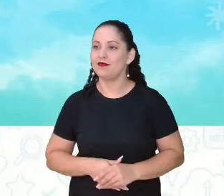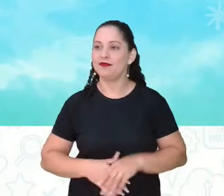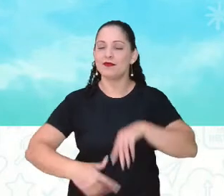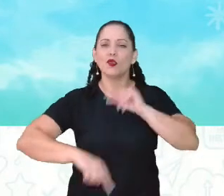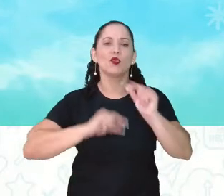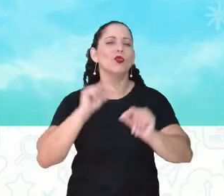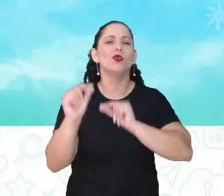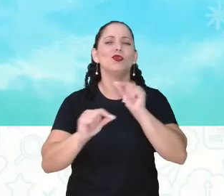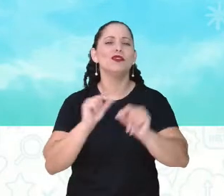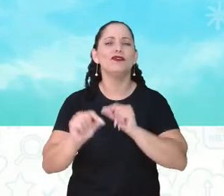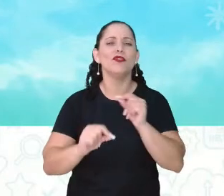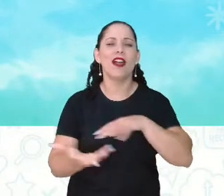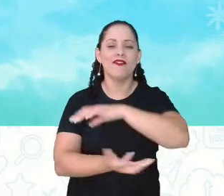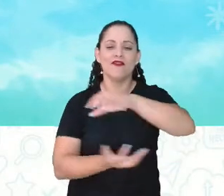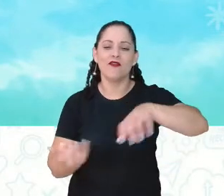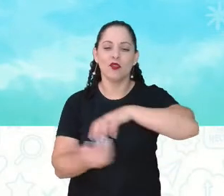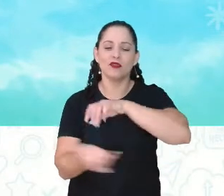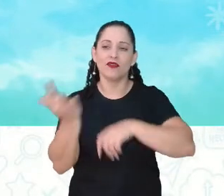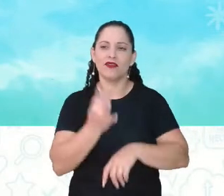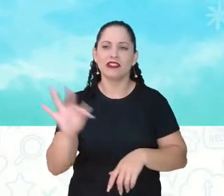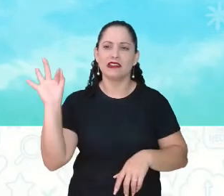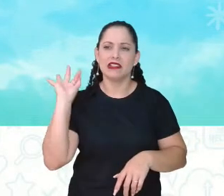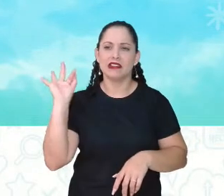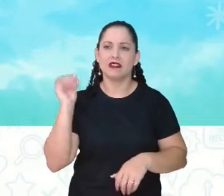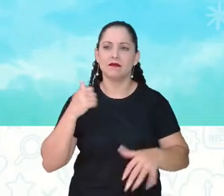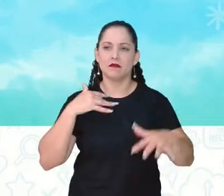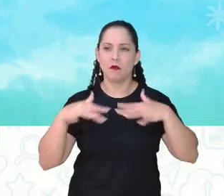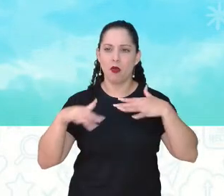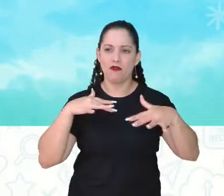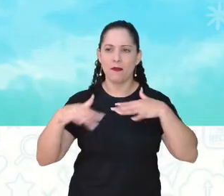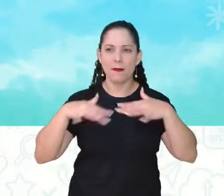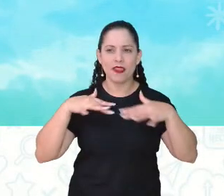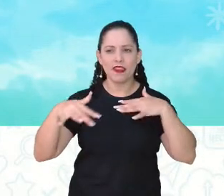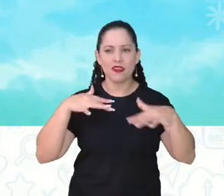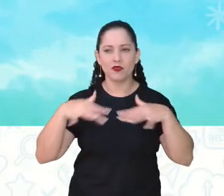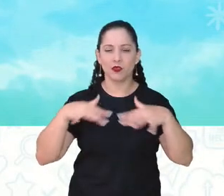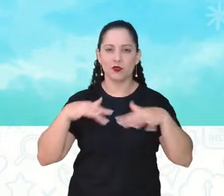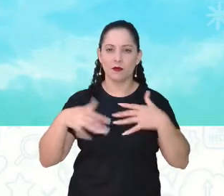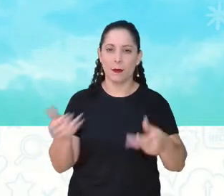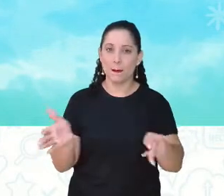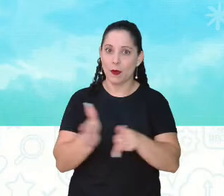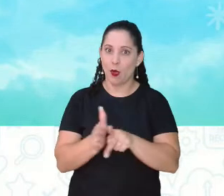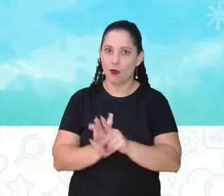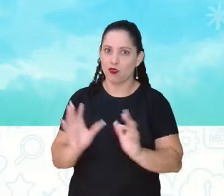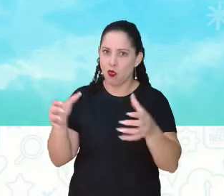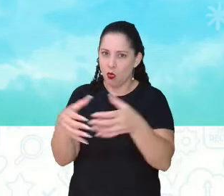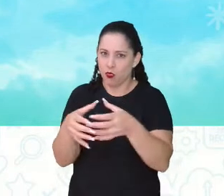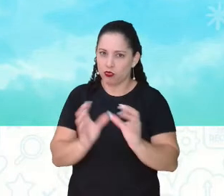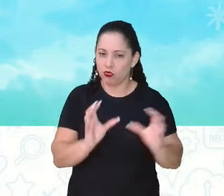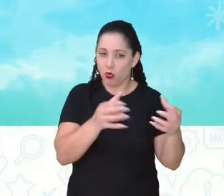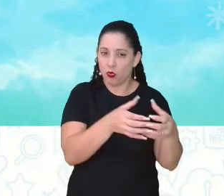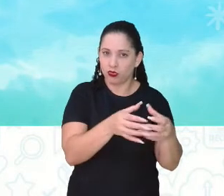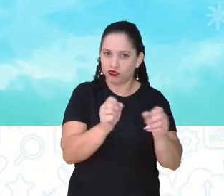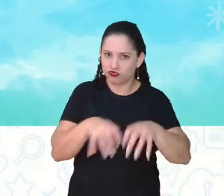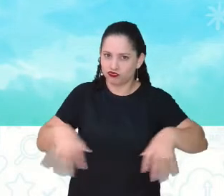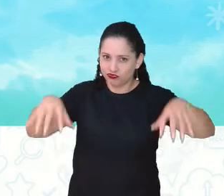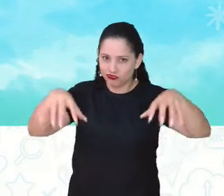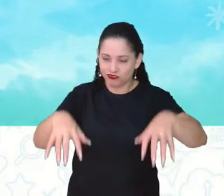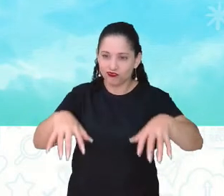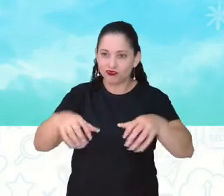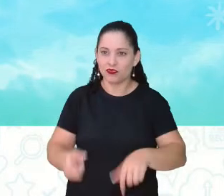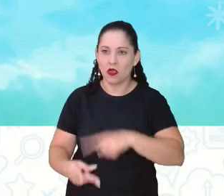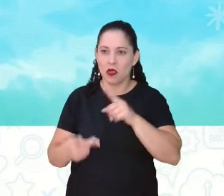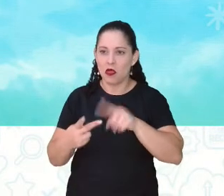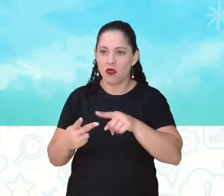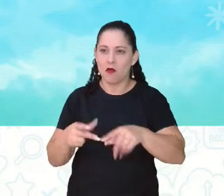Revolução Francesa? Foi um movimento feito pela burguesia e camponeses? Será que foi um movimento feito pela nobreza? Ou